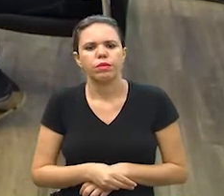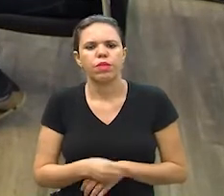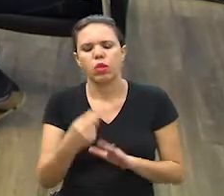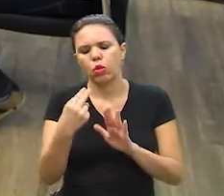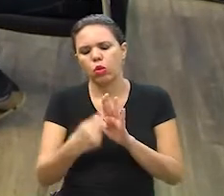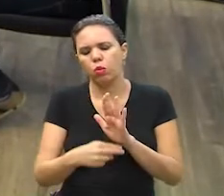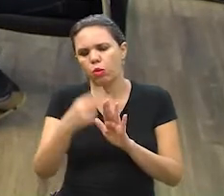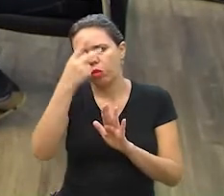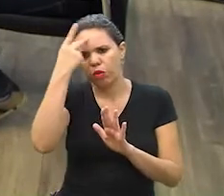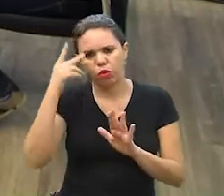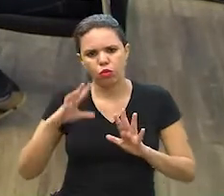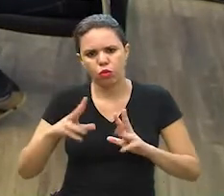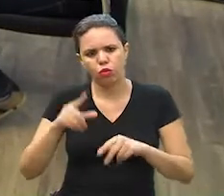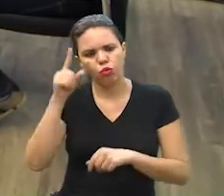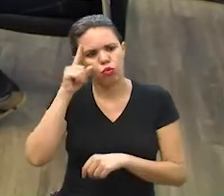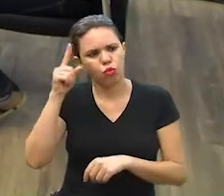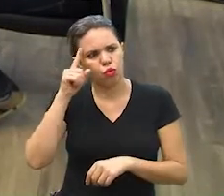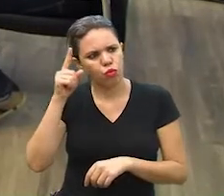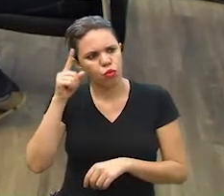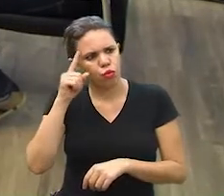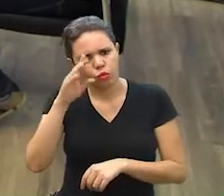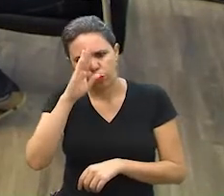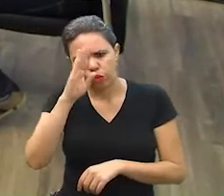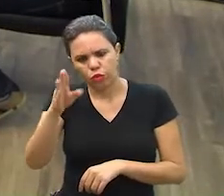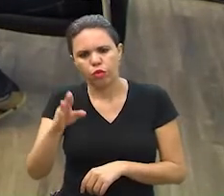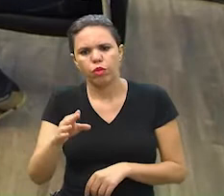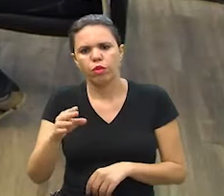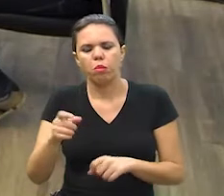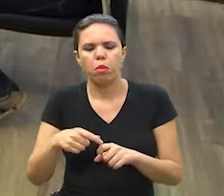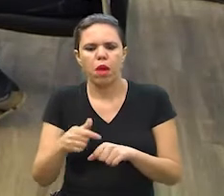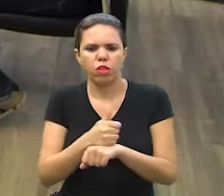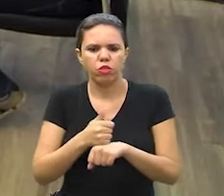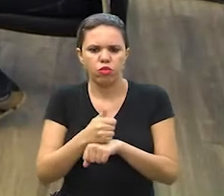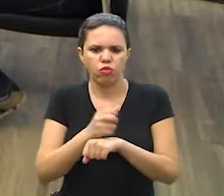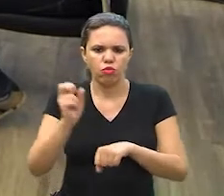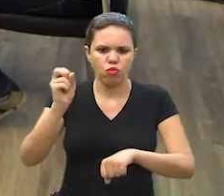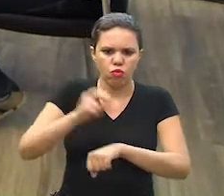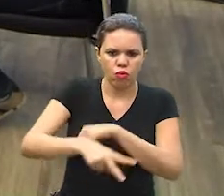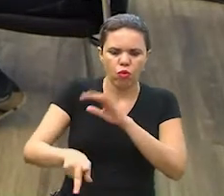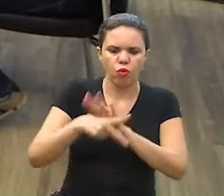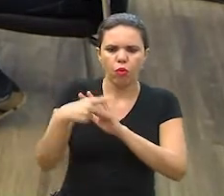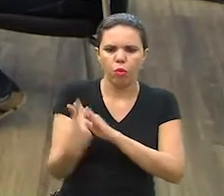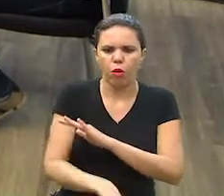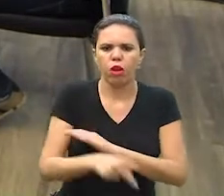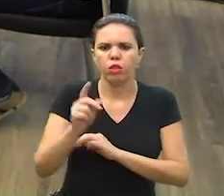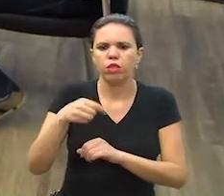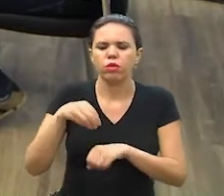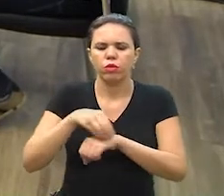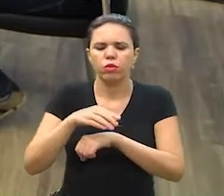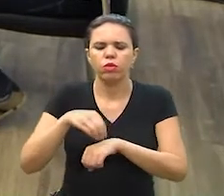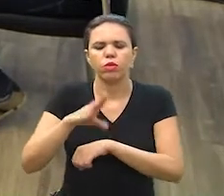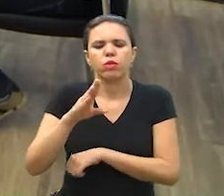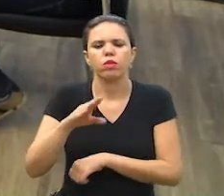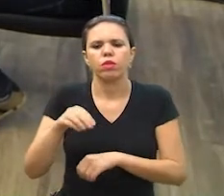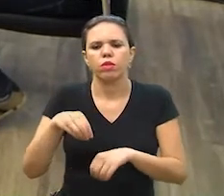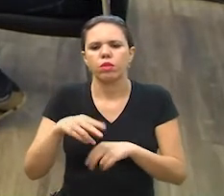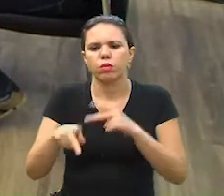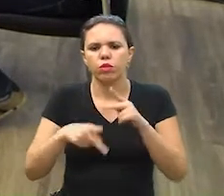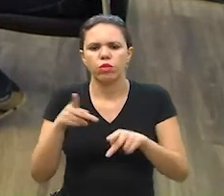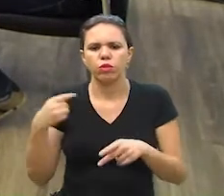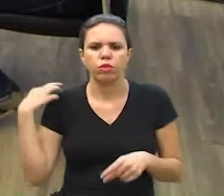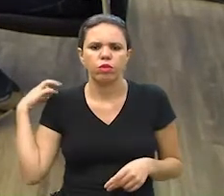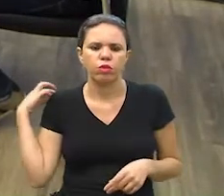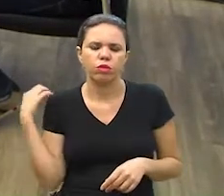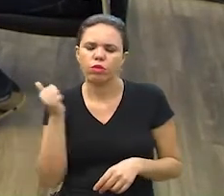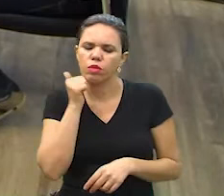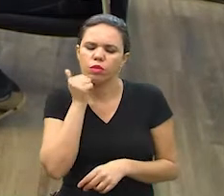Átila Abreu, todos os dias os principais infectologistas do nosso país, eles estão passando as mensagens através